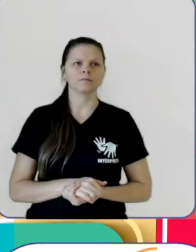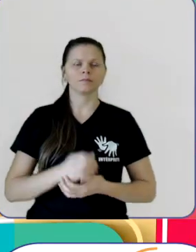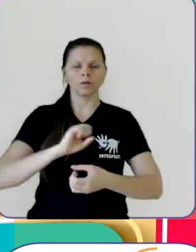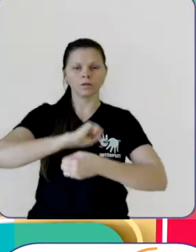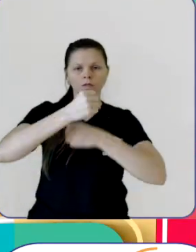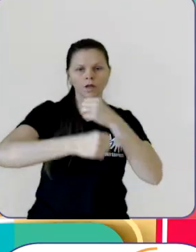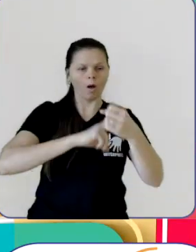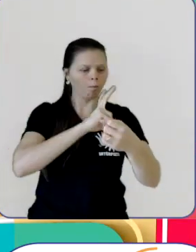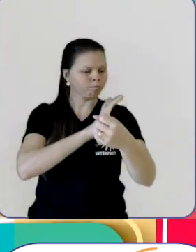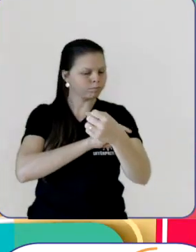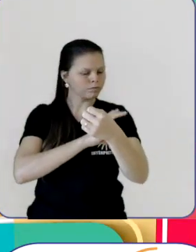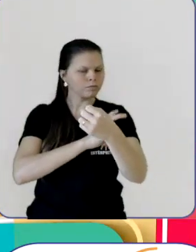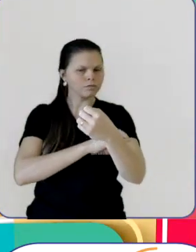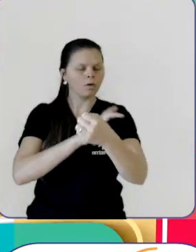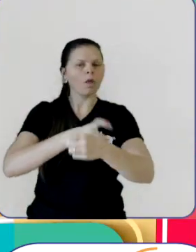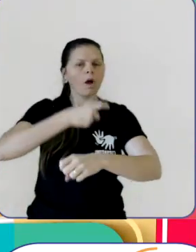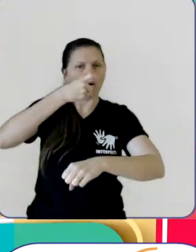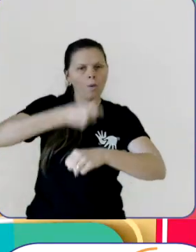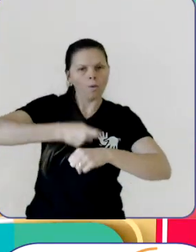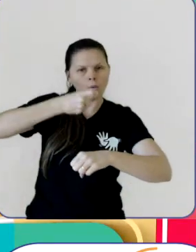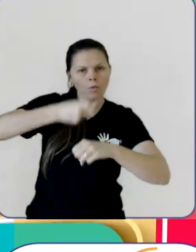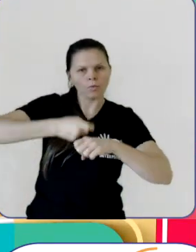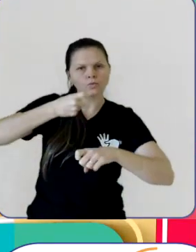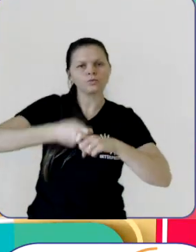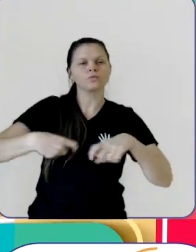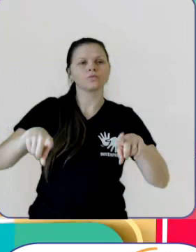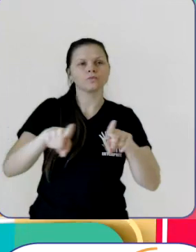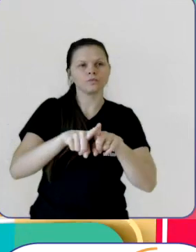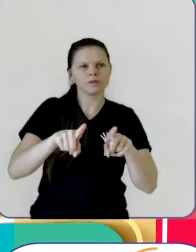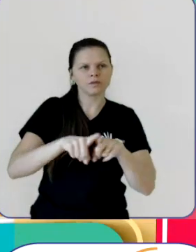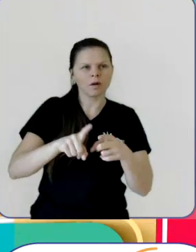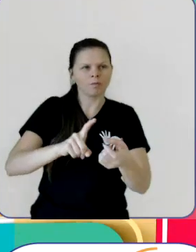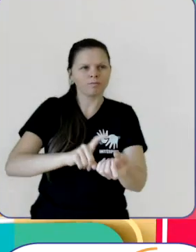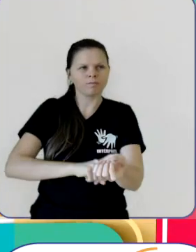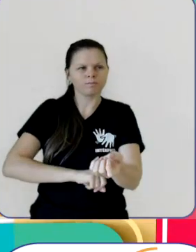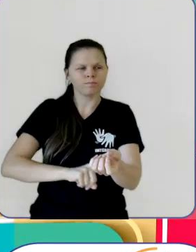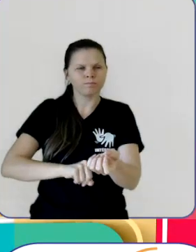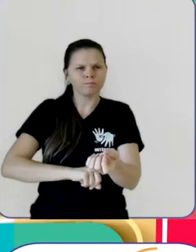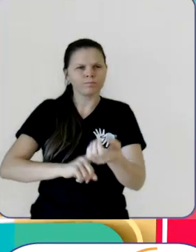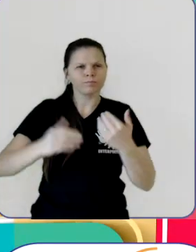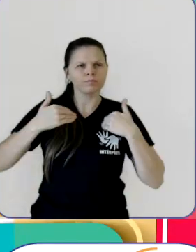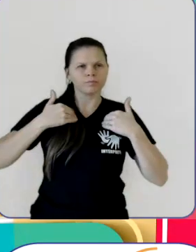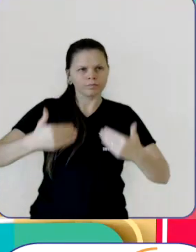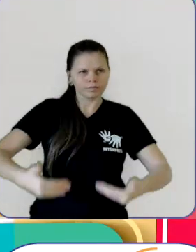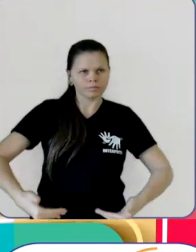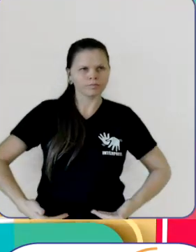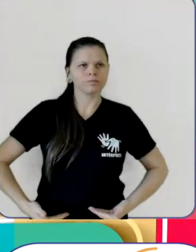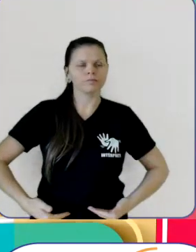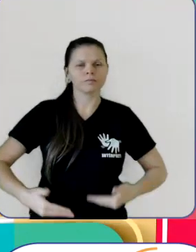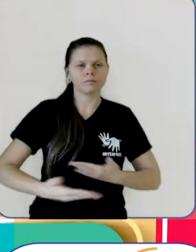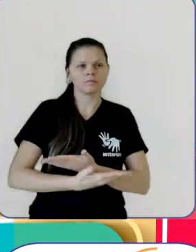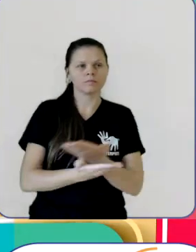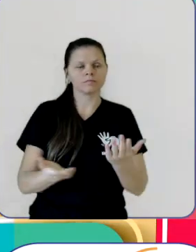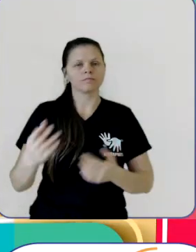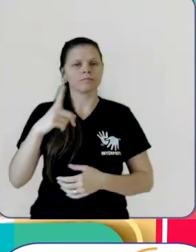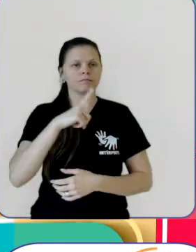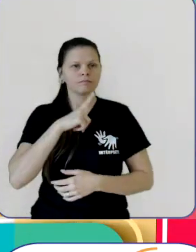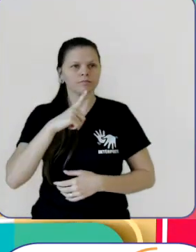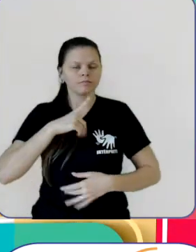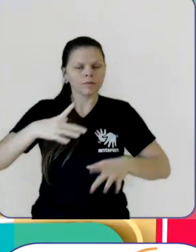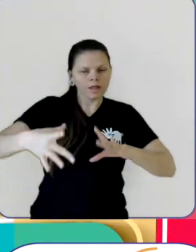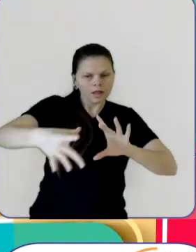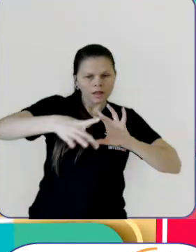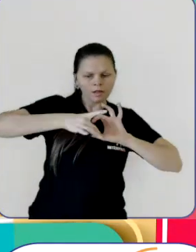o sistema muscular ósseo nervoso do corpo humano, certo? Então, o sistema muscular ele está interligado